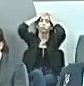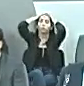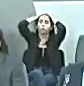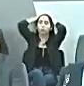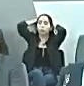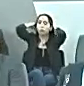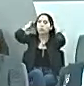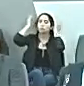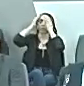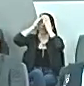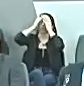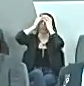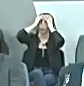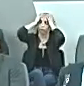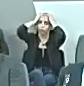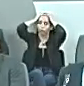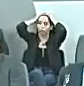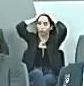premissas